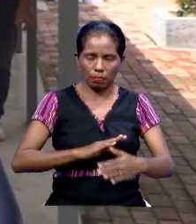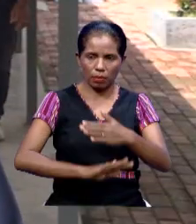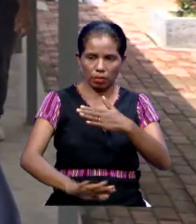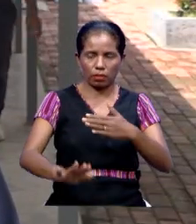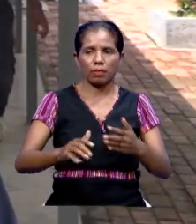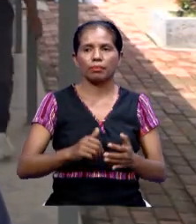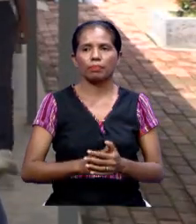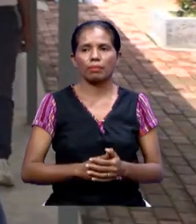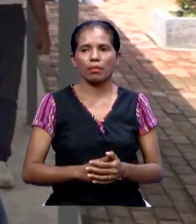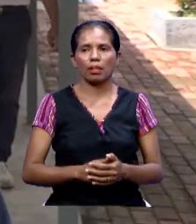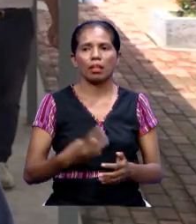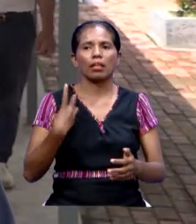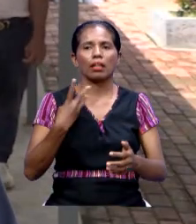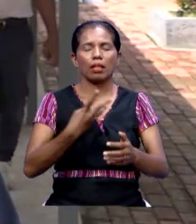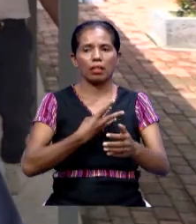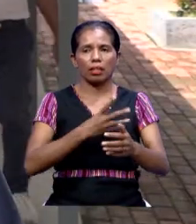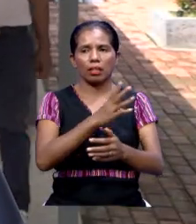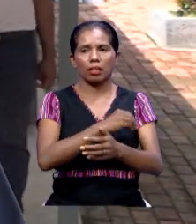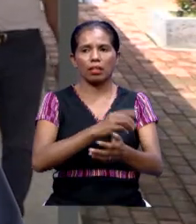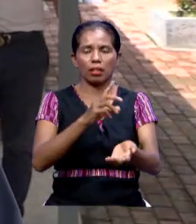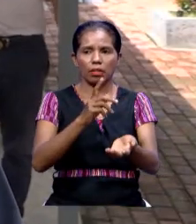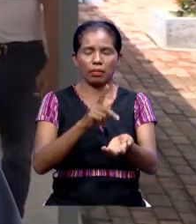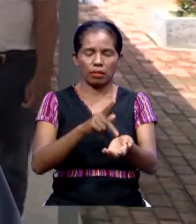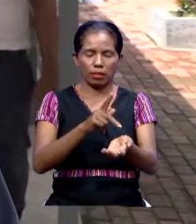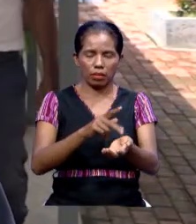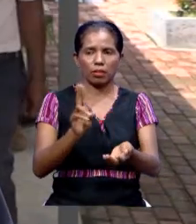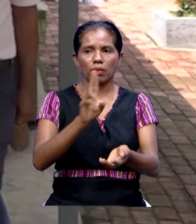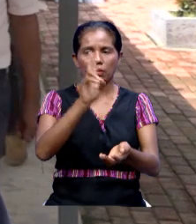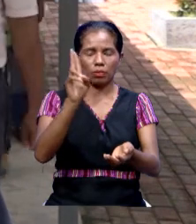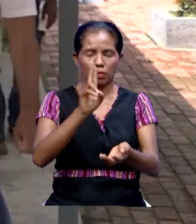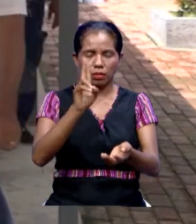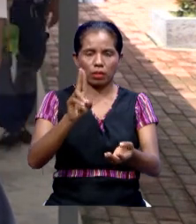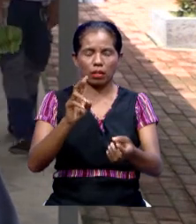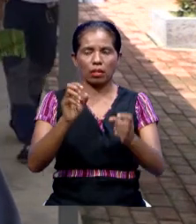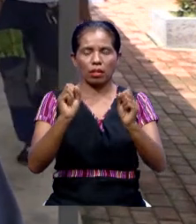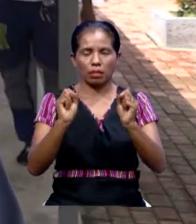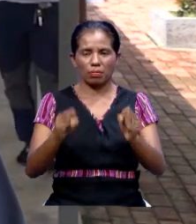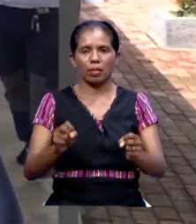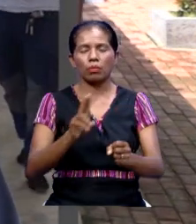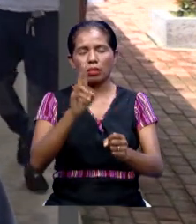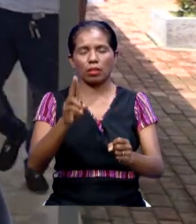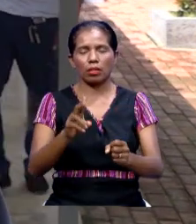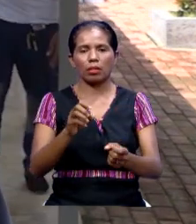ba itene enfermeiro sira partir sira tem que usa meio sira nebe maka bele usa